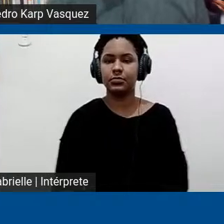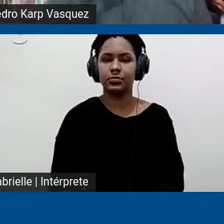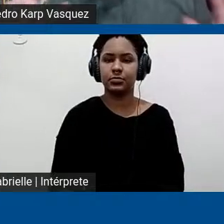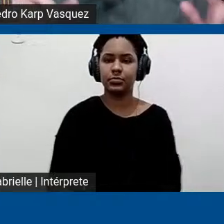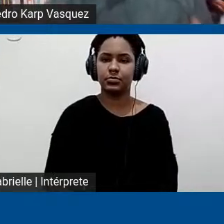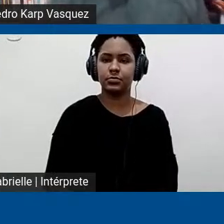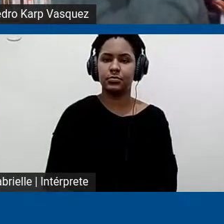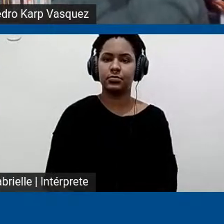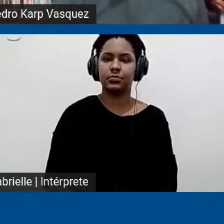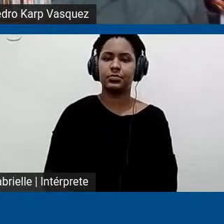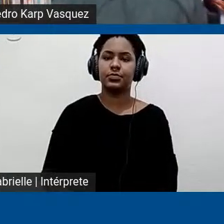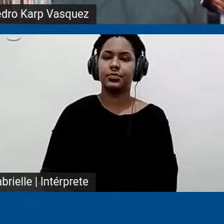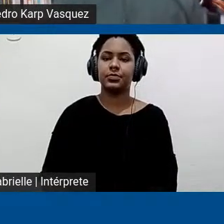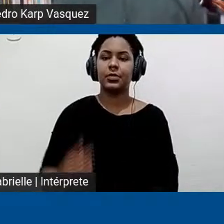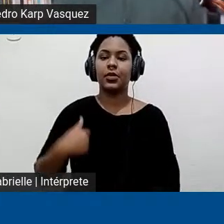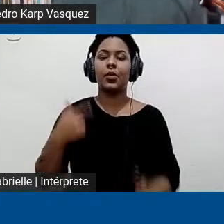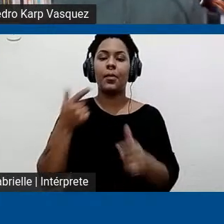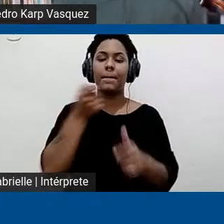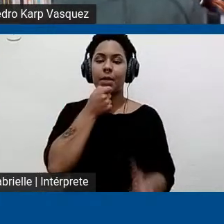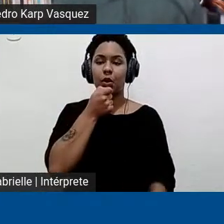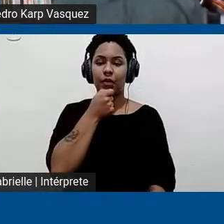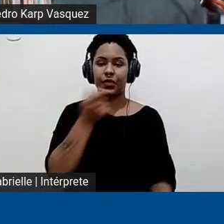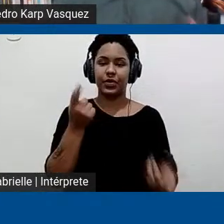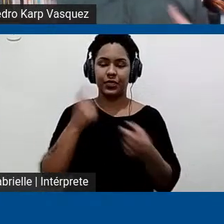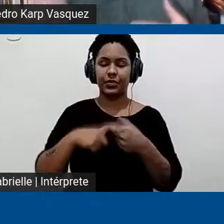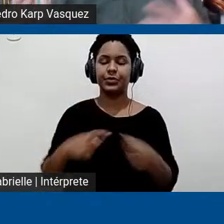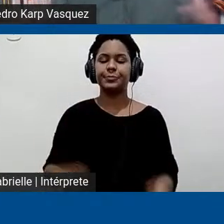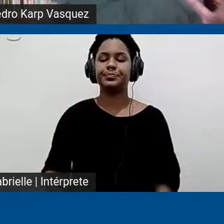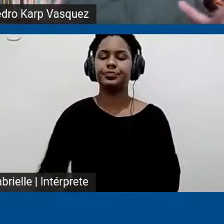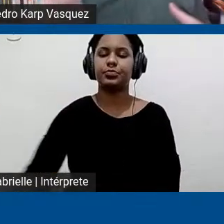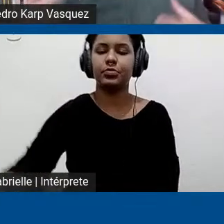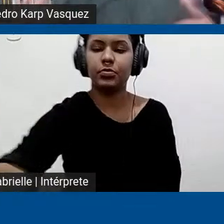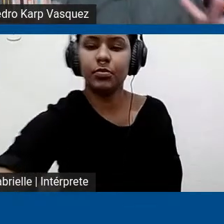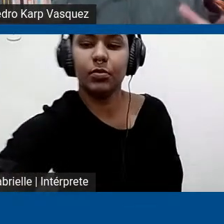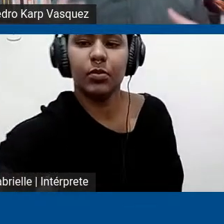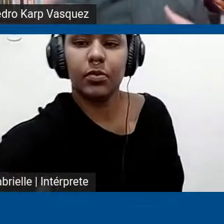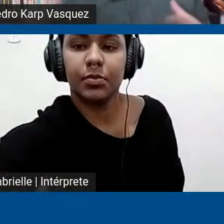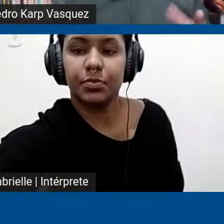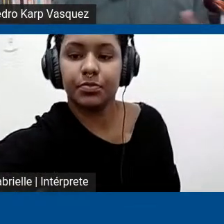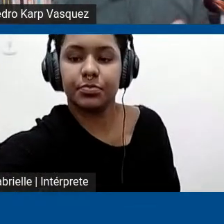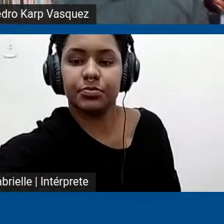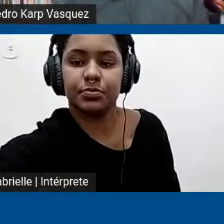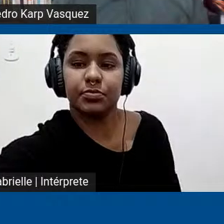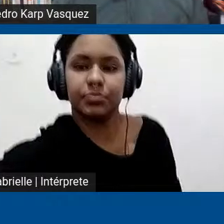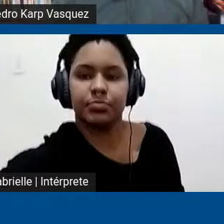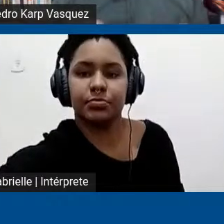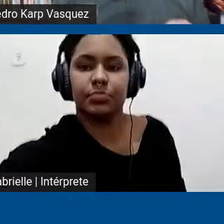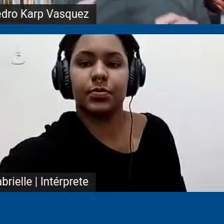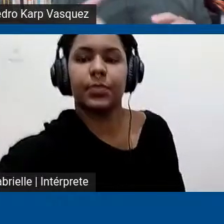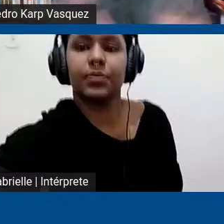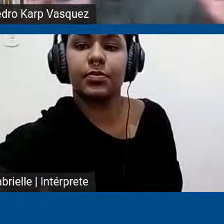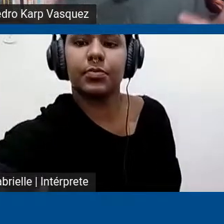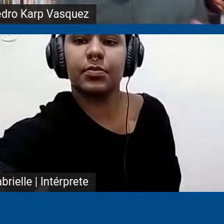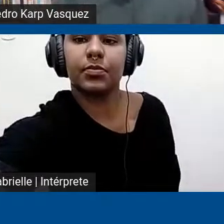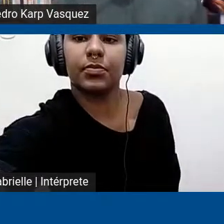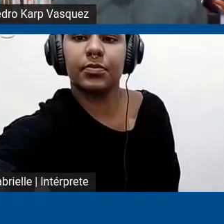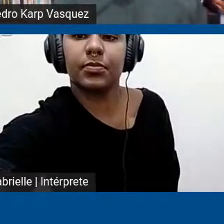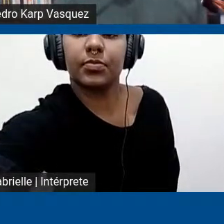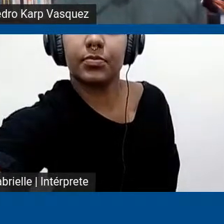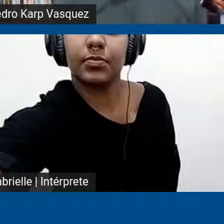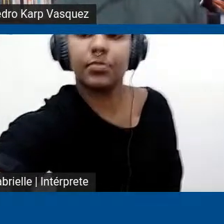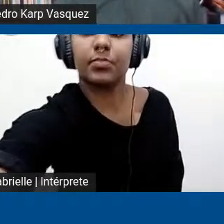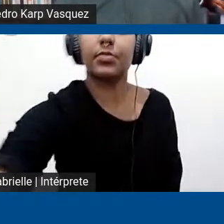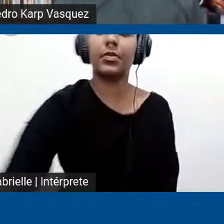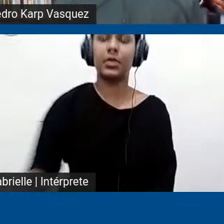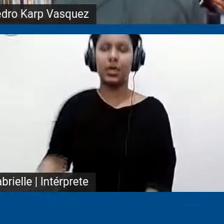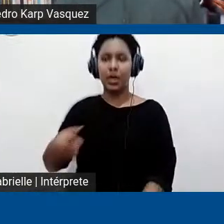Ligar o microfone. Como a gente já falou bastante dos aspectos técnicos, né,